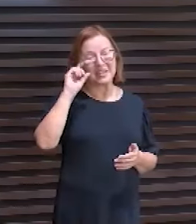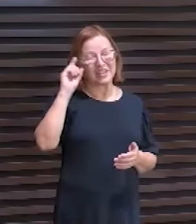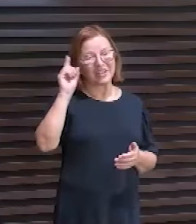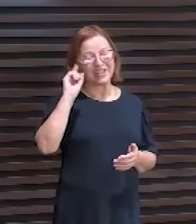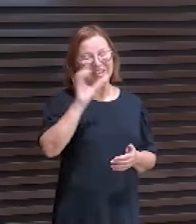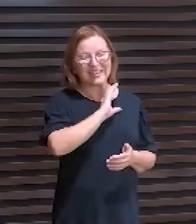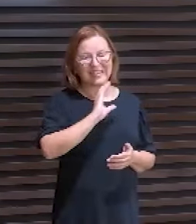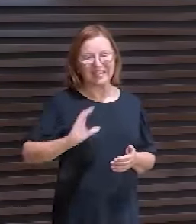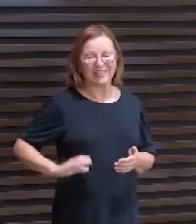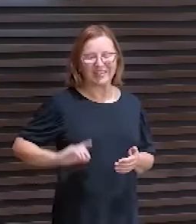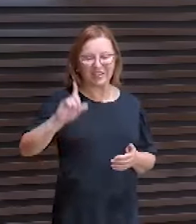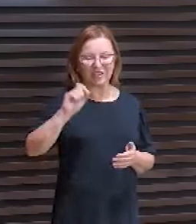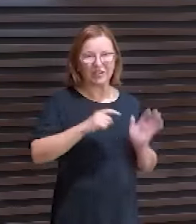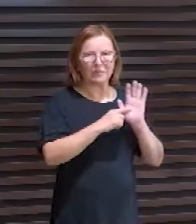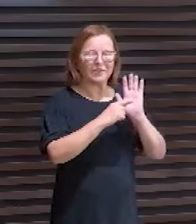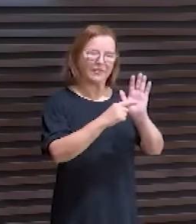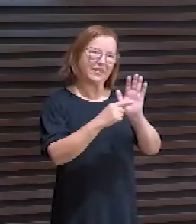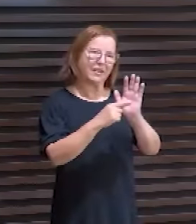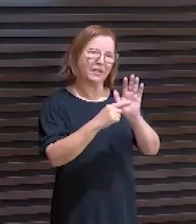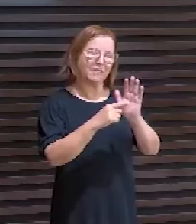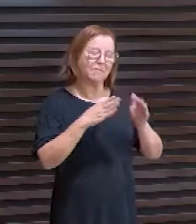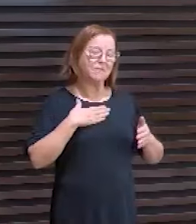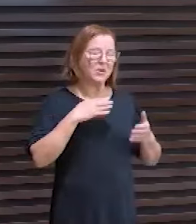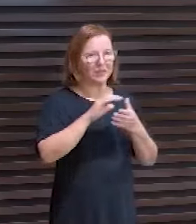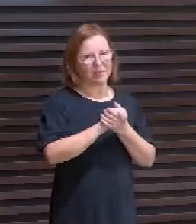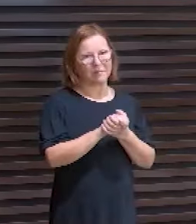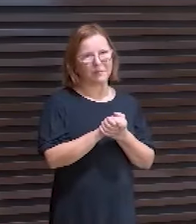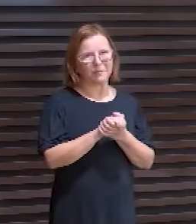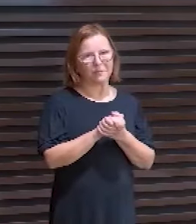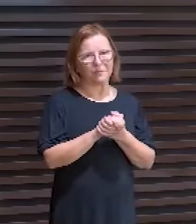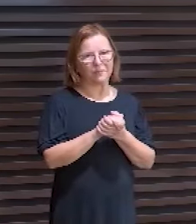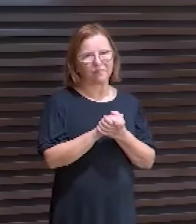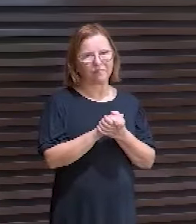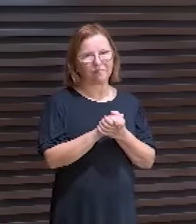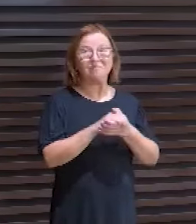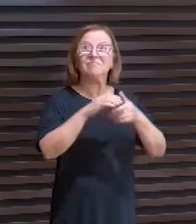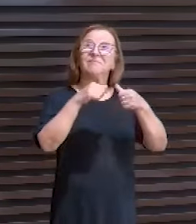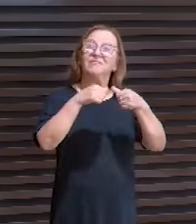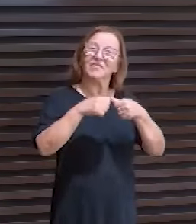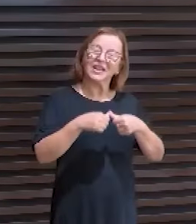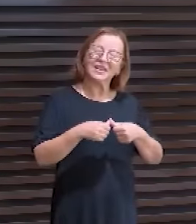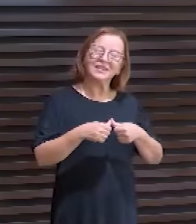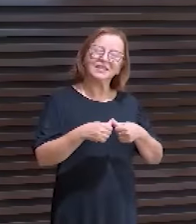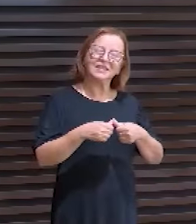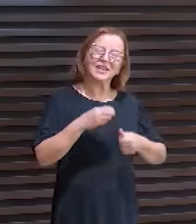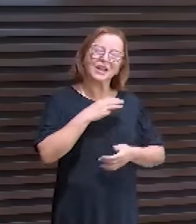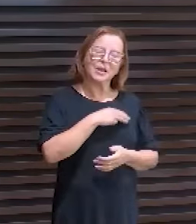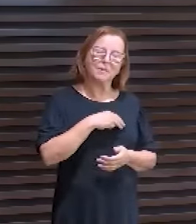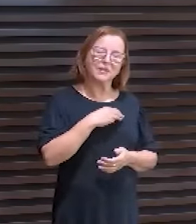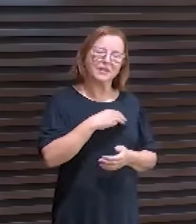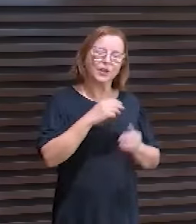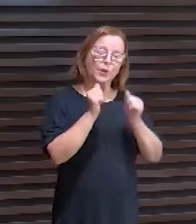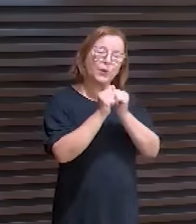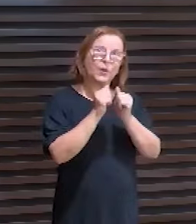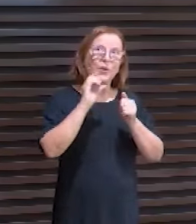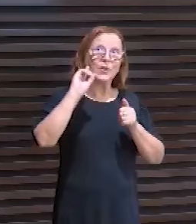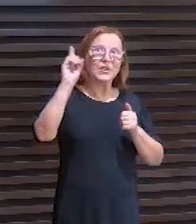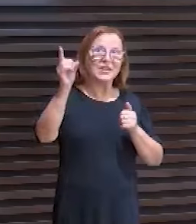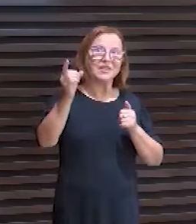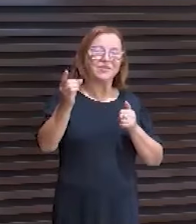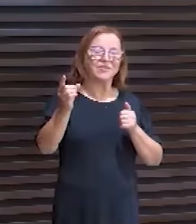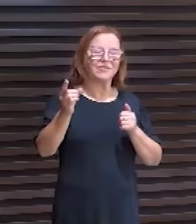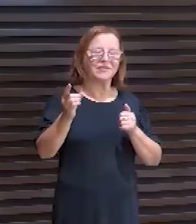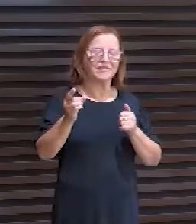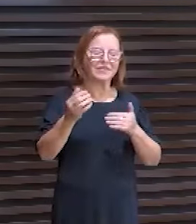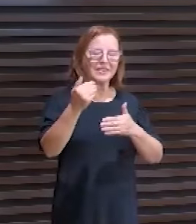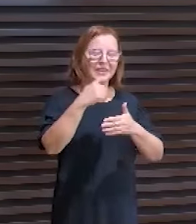Cristo seja manifestado no meu casamento Essa é a missão com Deus para dentro da